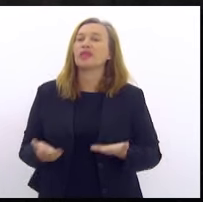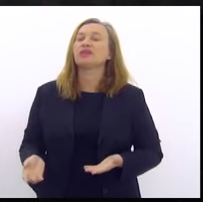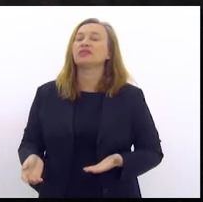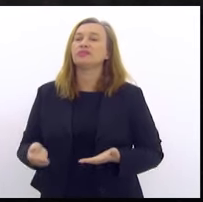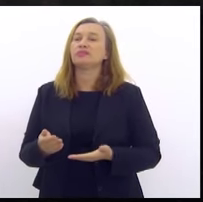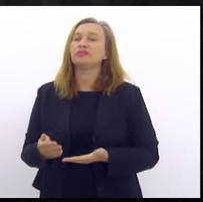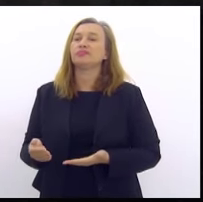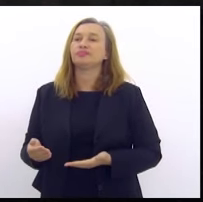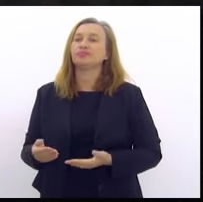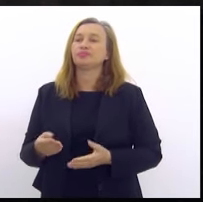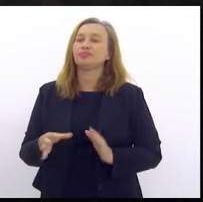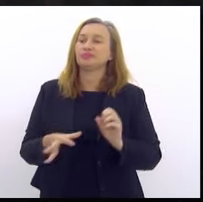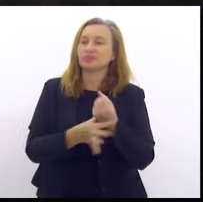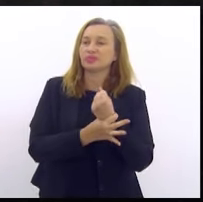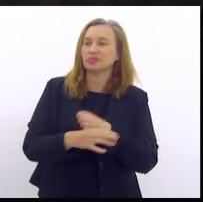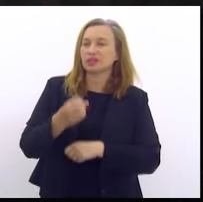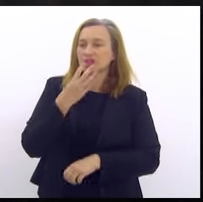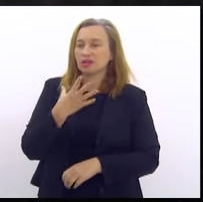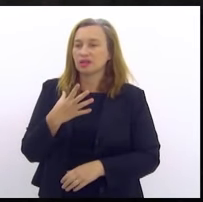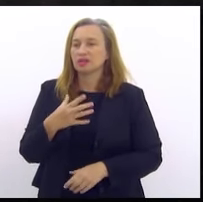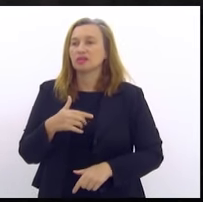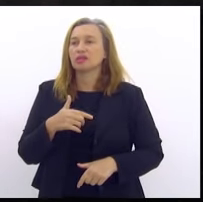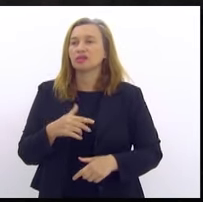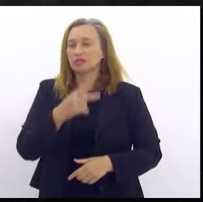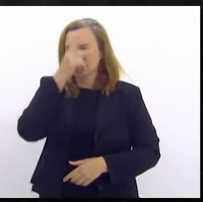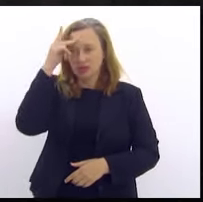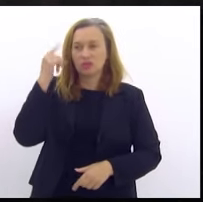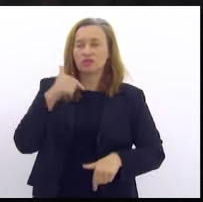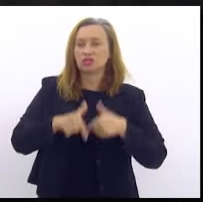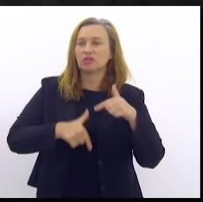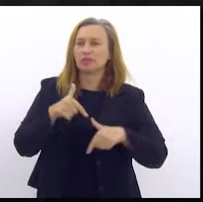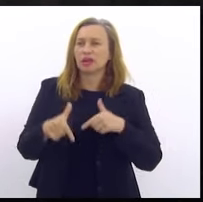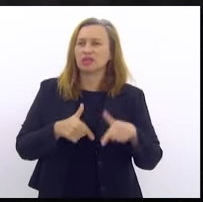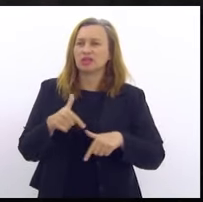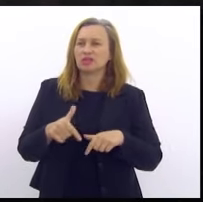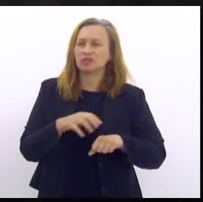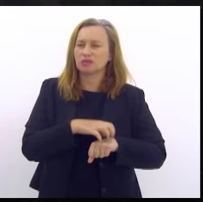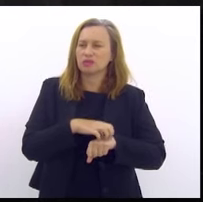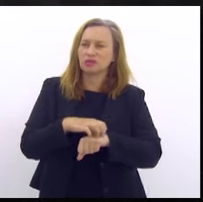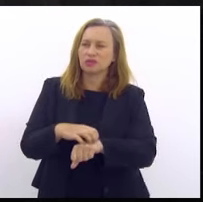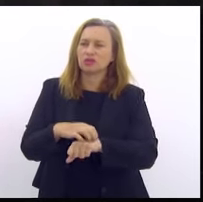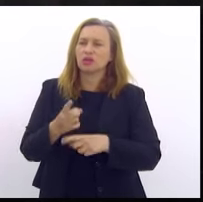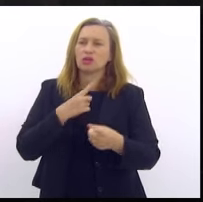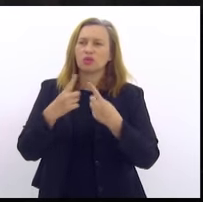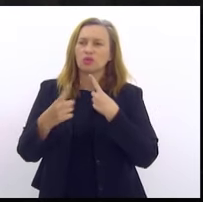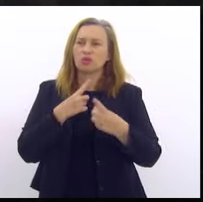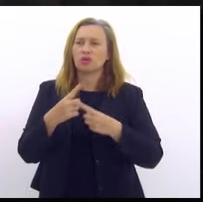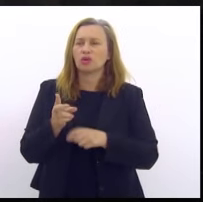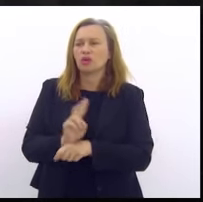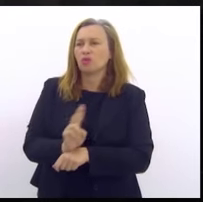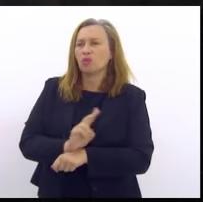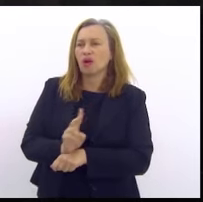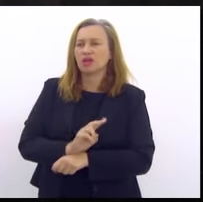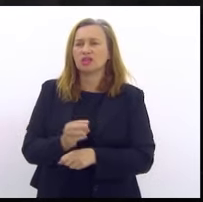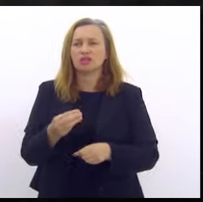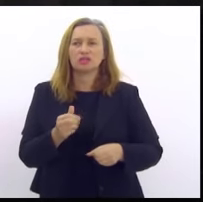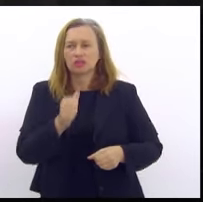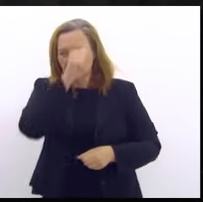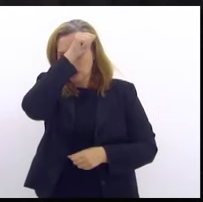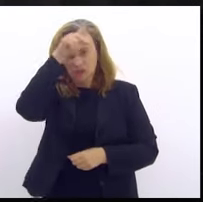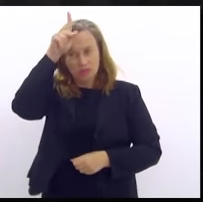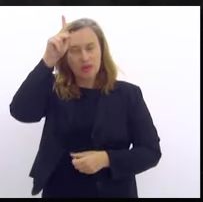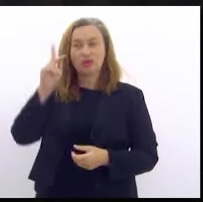bens, serviços e pessoas operando nas vias, praças, com a guarda municipal. É hora, na